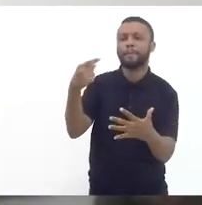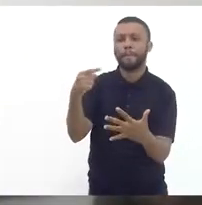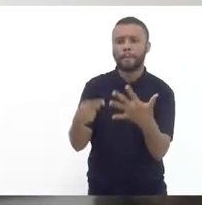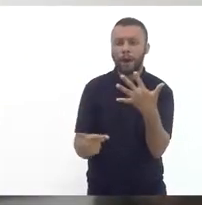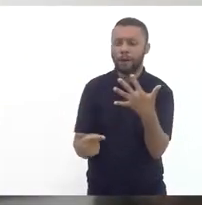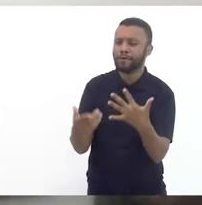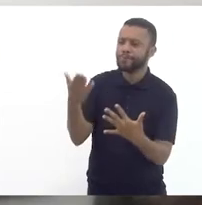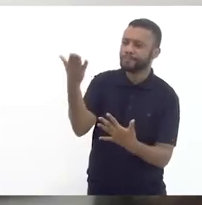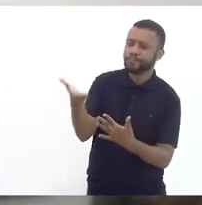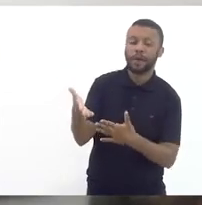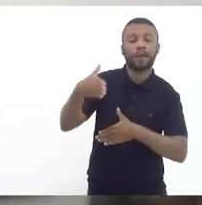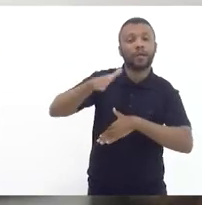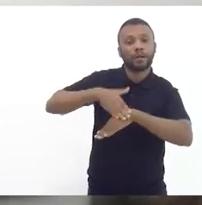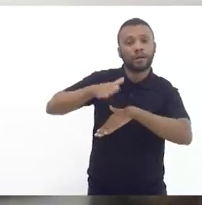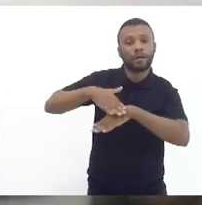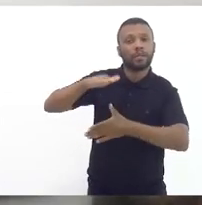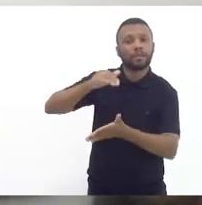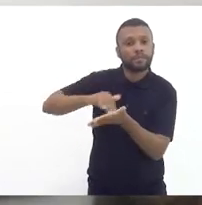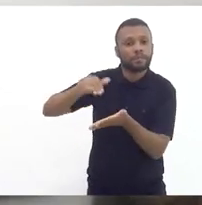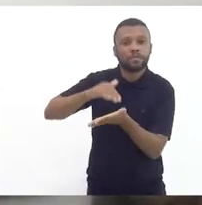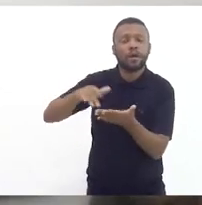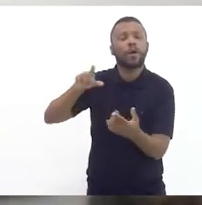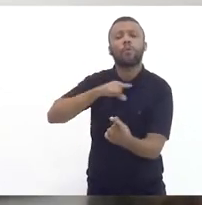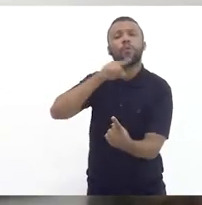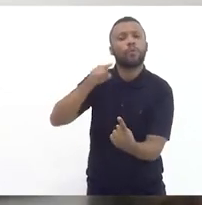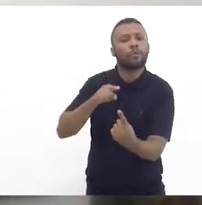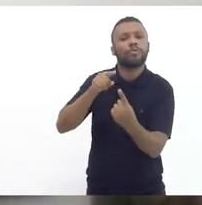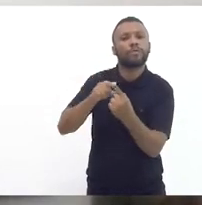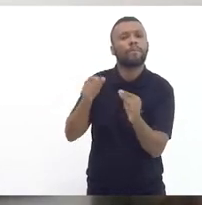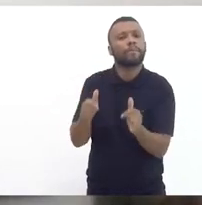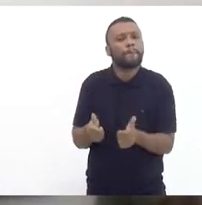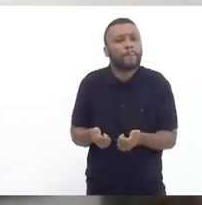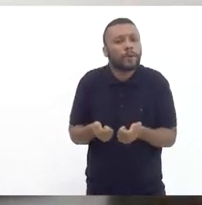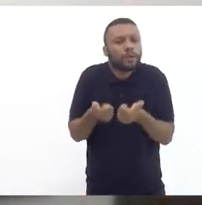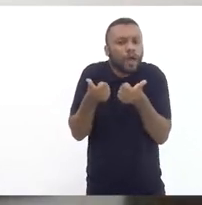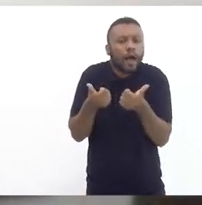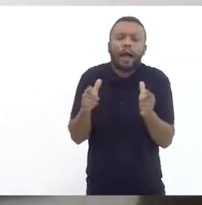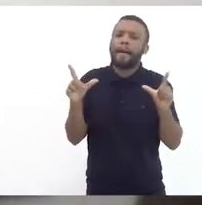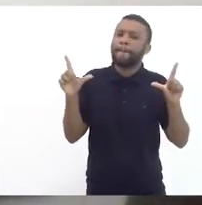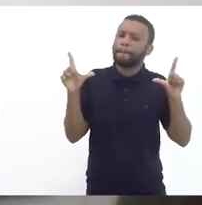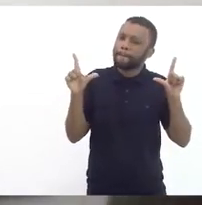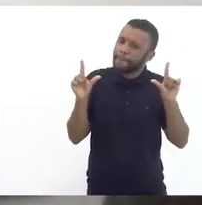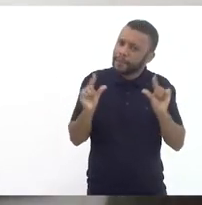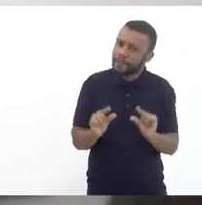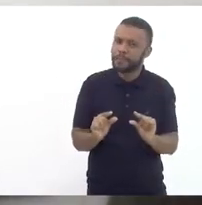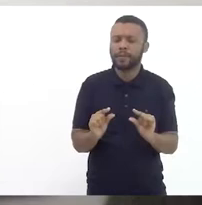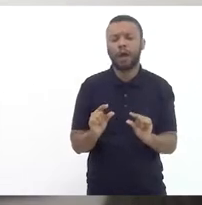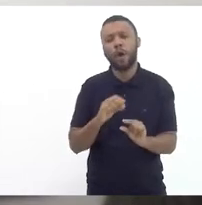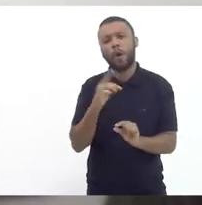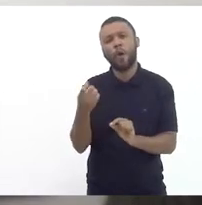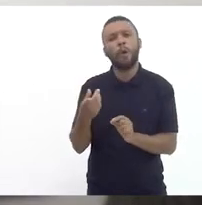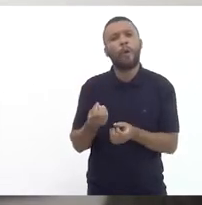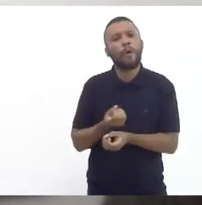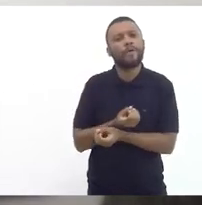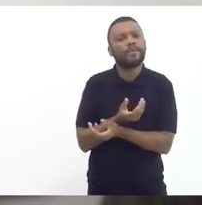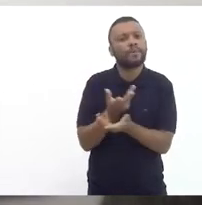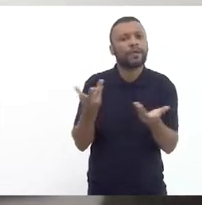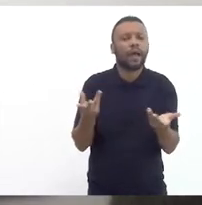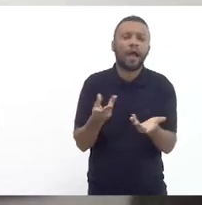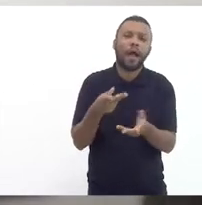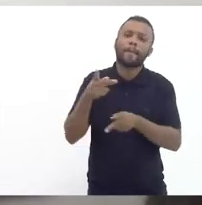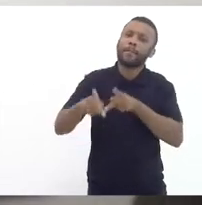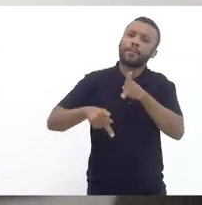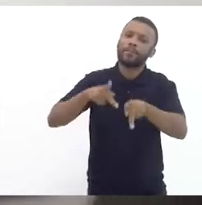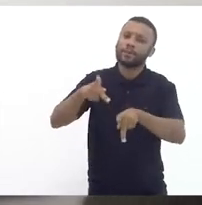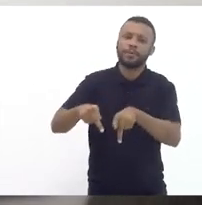sua secretaria para melhorar, minimizar ou dar à população do Estado do Rio de